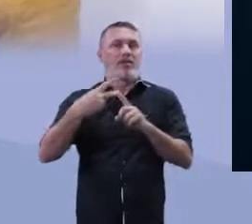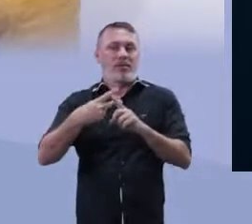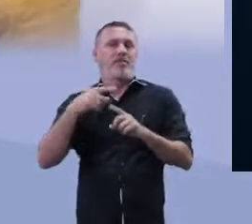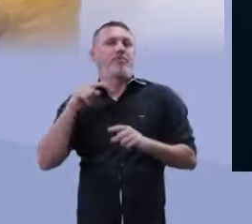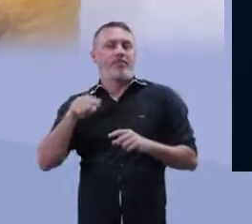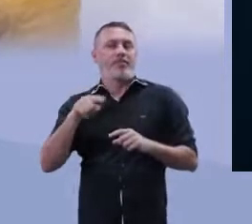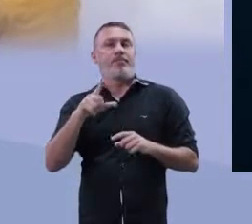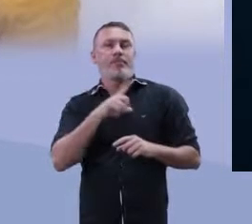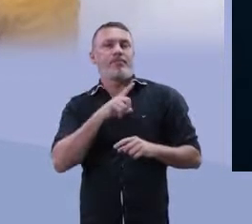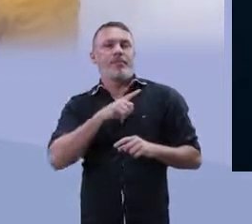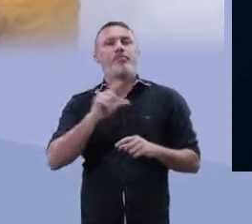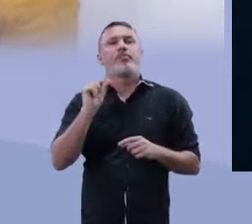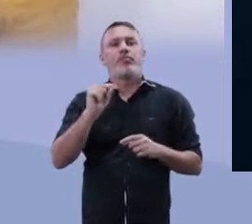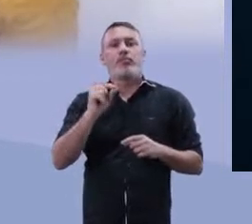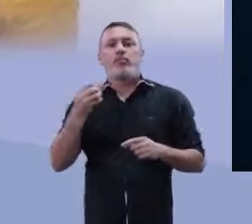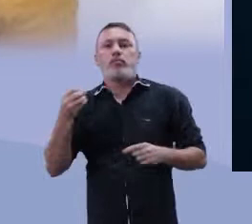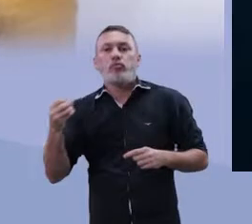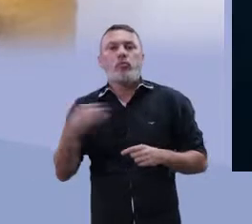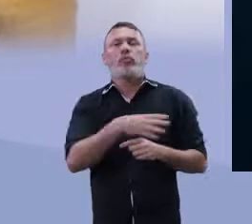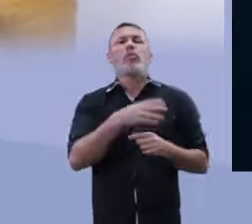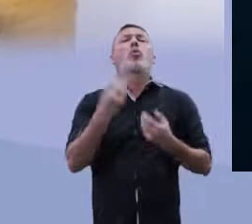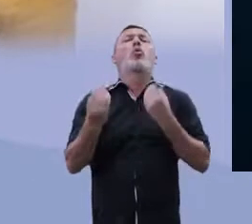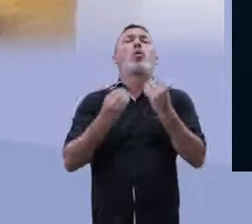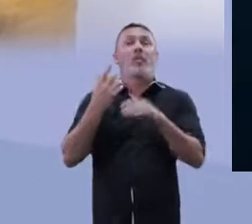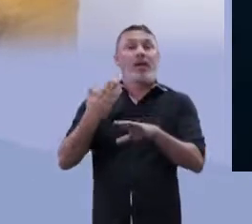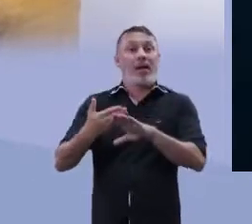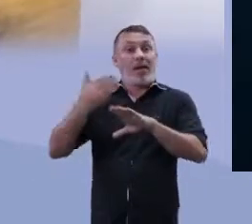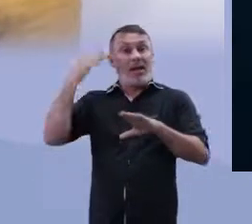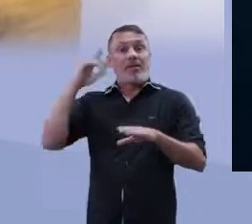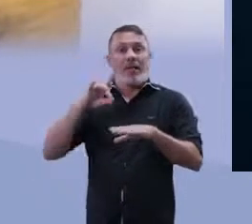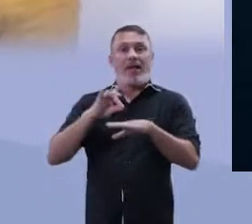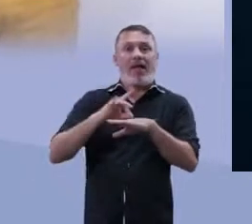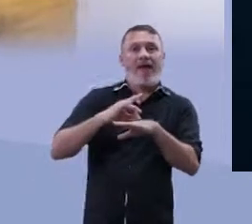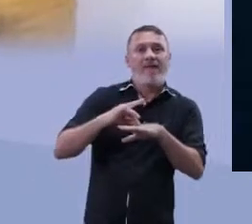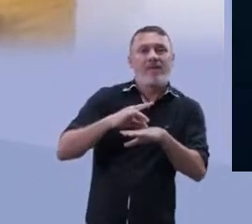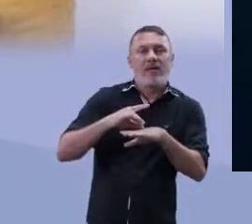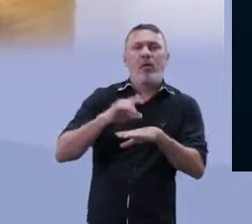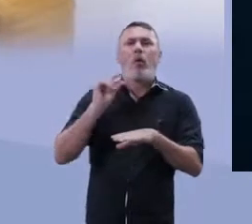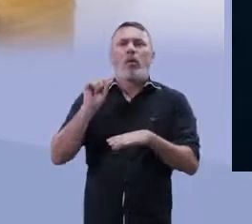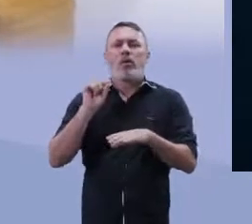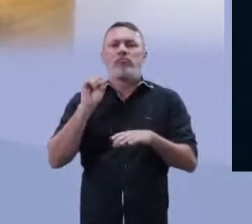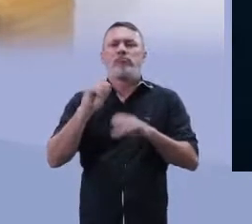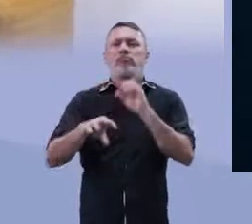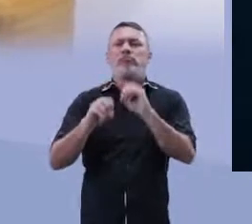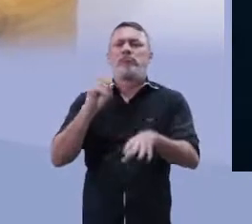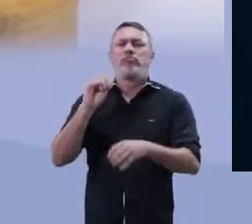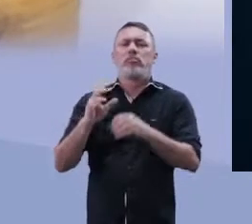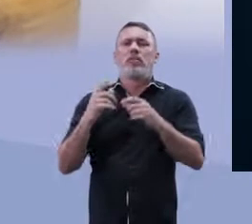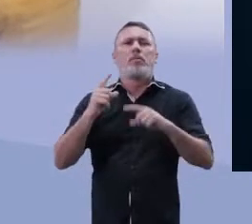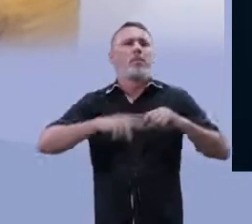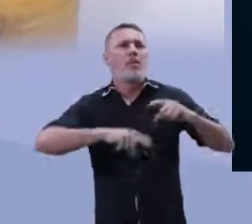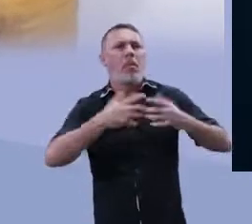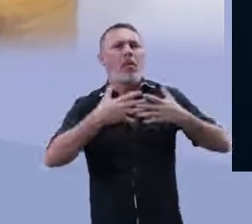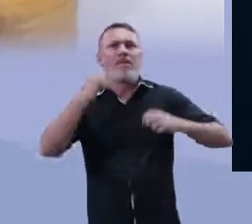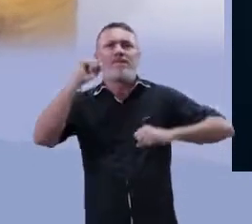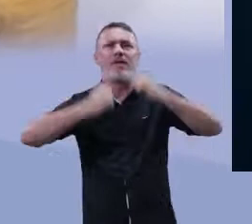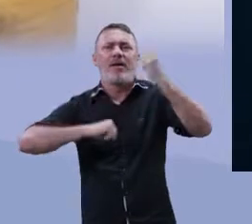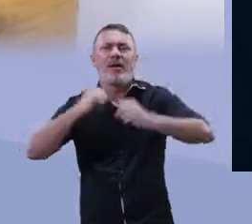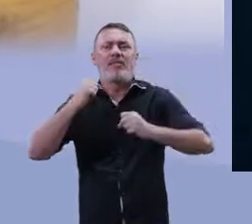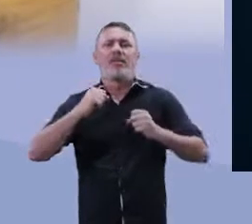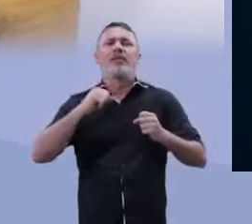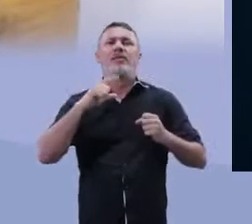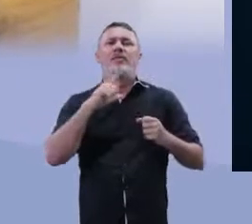seja, tivemos uma nova fonte energética, uma nova forma de produzir, uma nova forma de